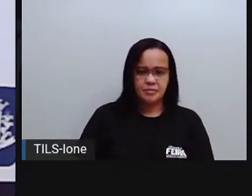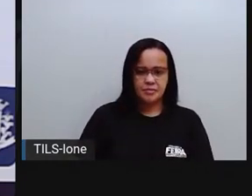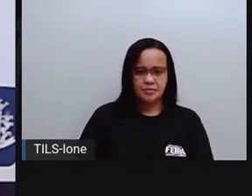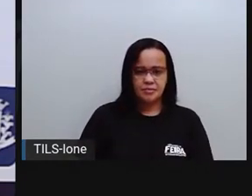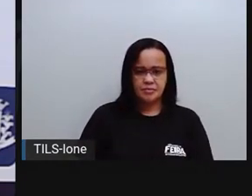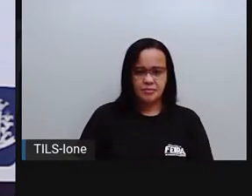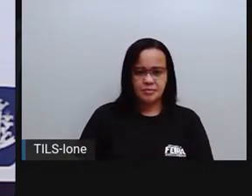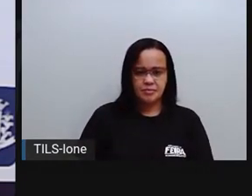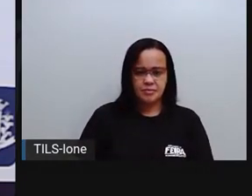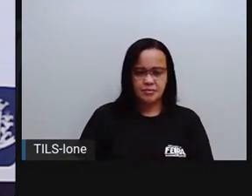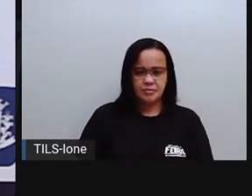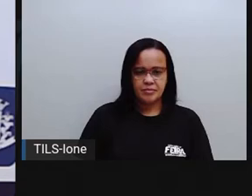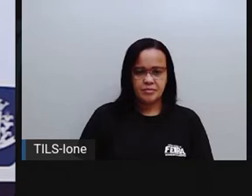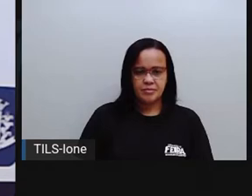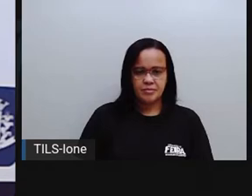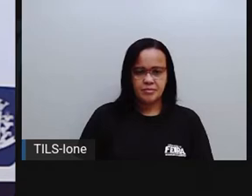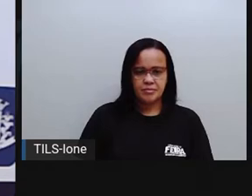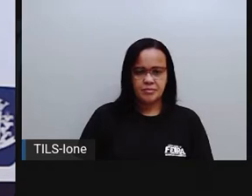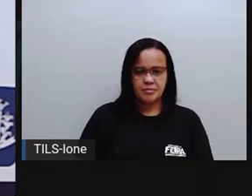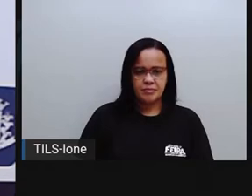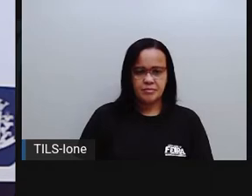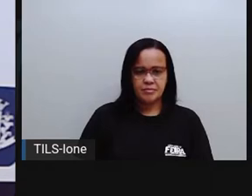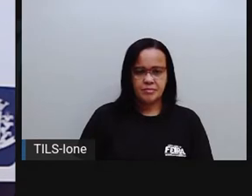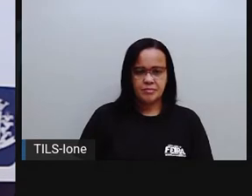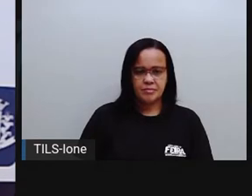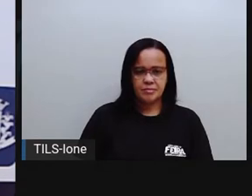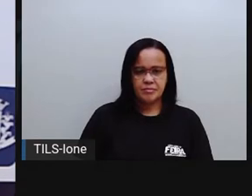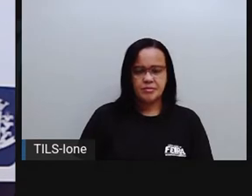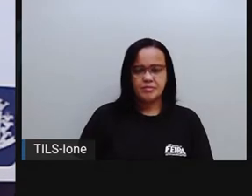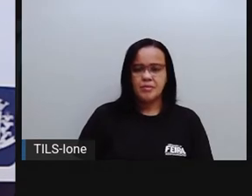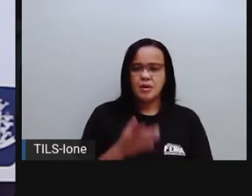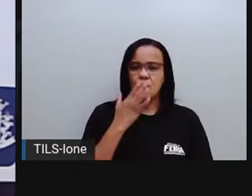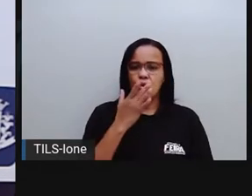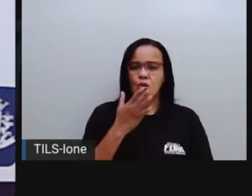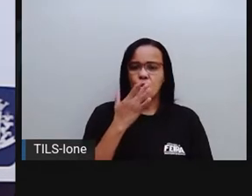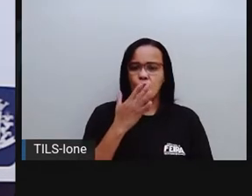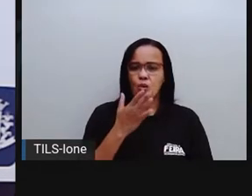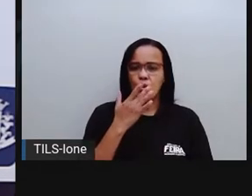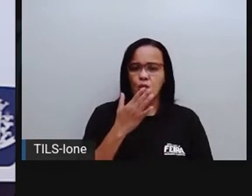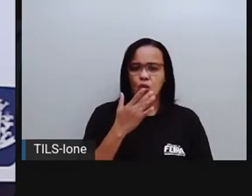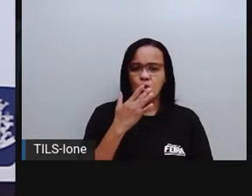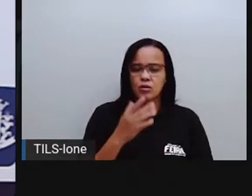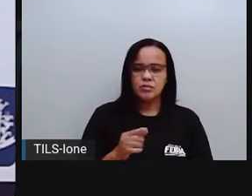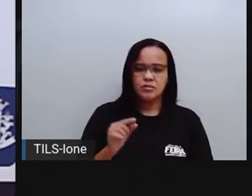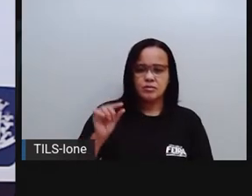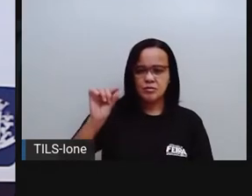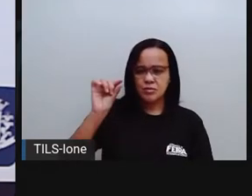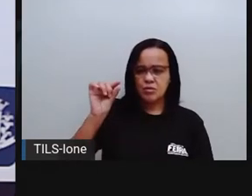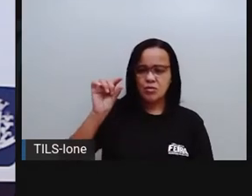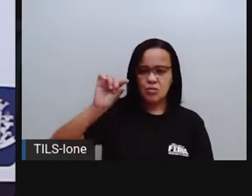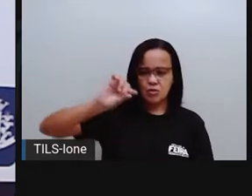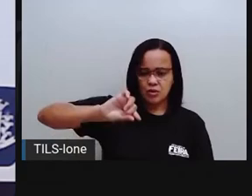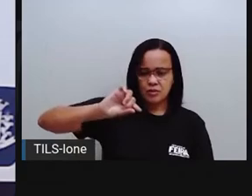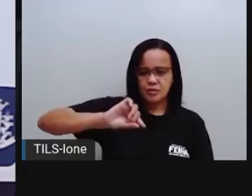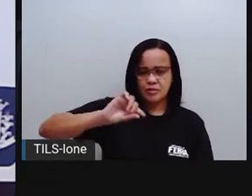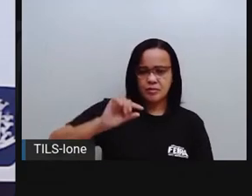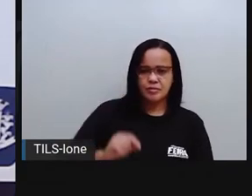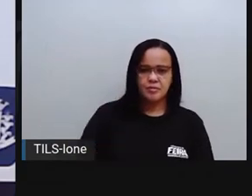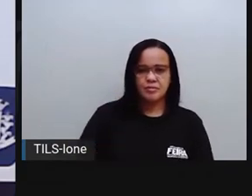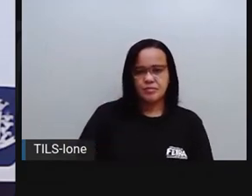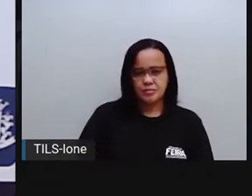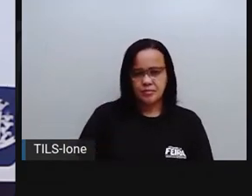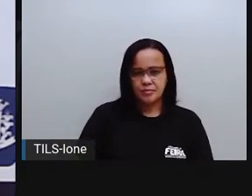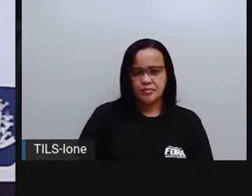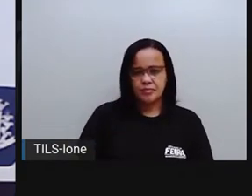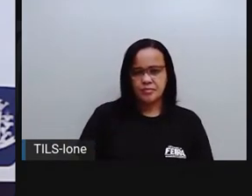deixar aqui. E aqui a anilina que a Pró escolheu. Como a Pró falou, pode ser qualquer outro corante, né, alimentício, ou